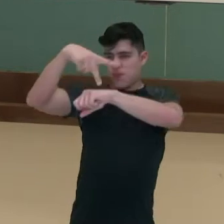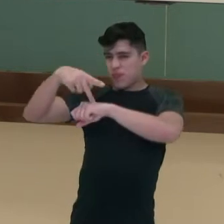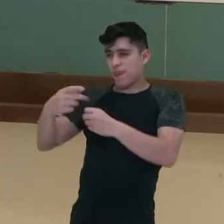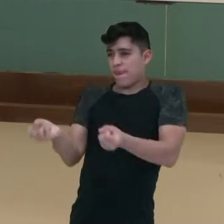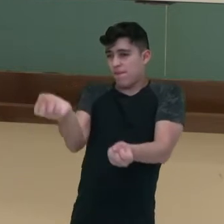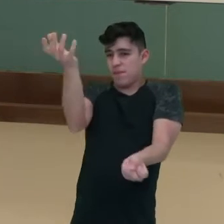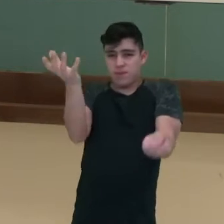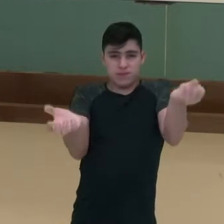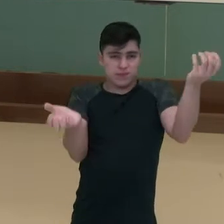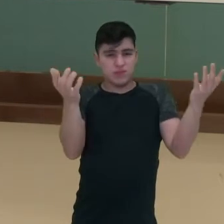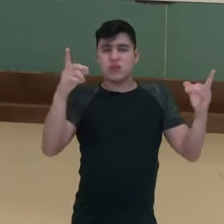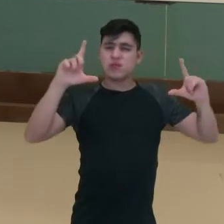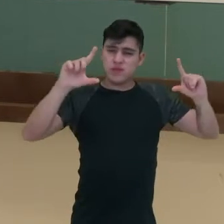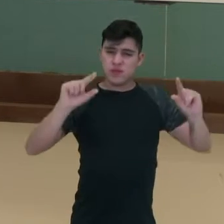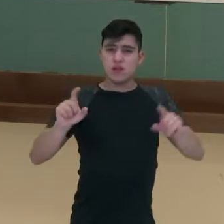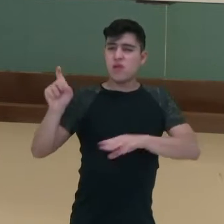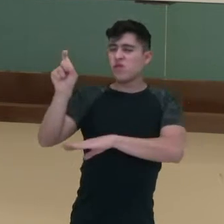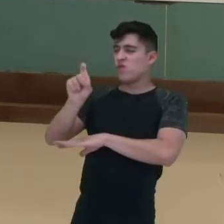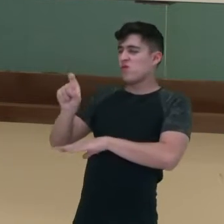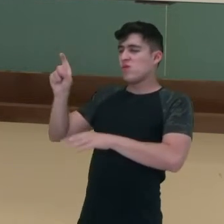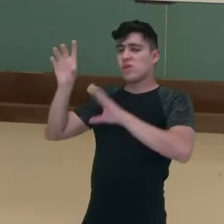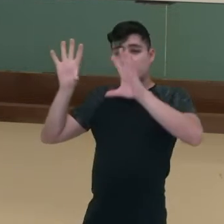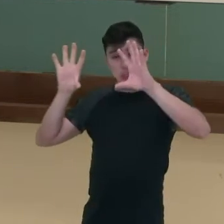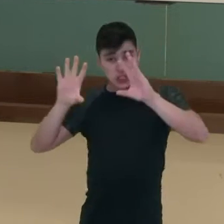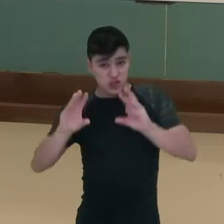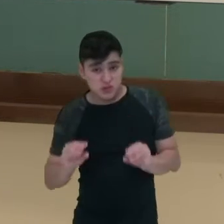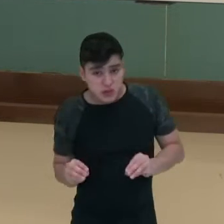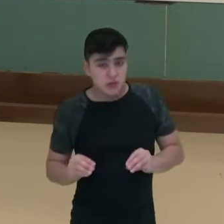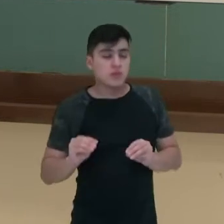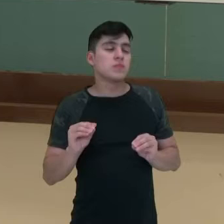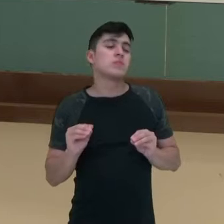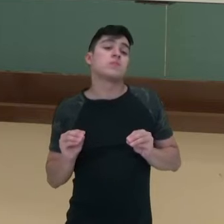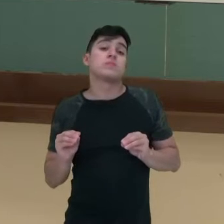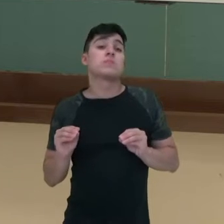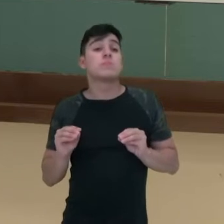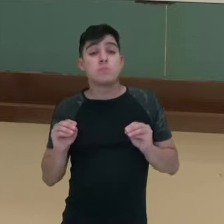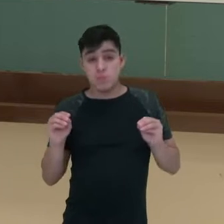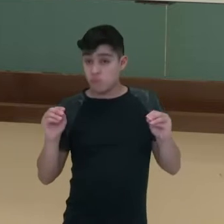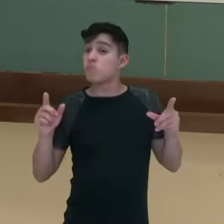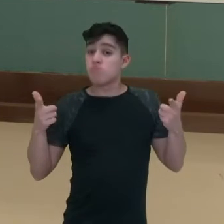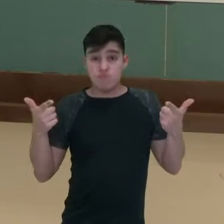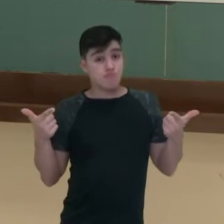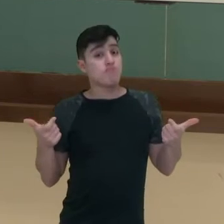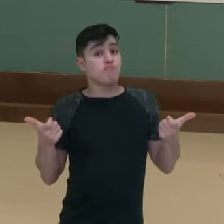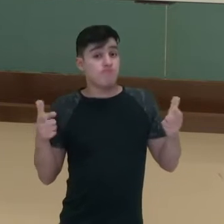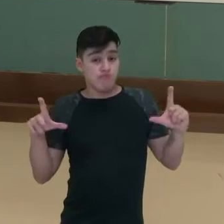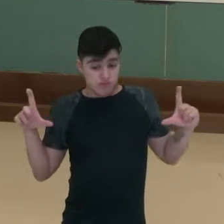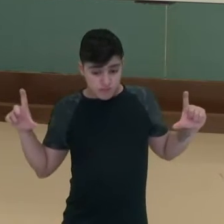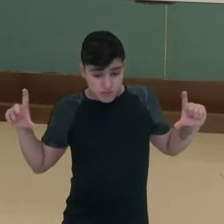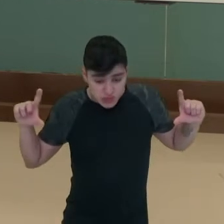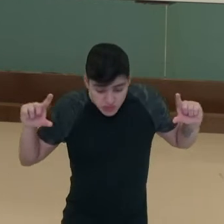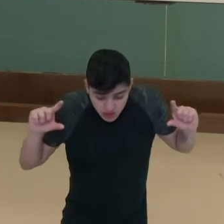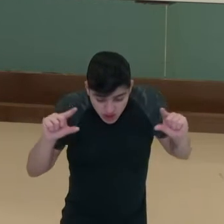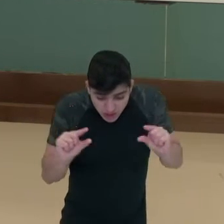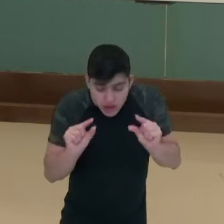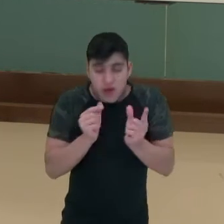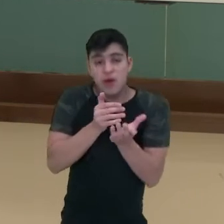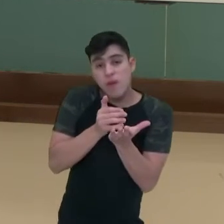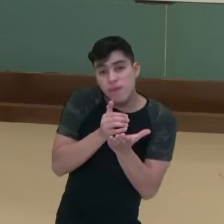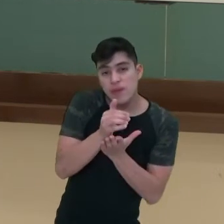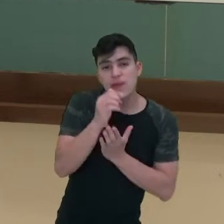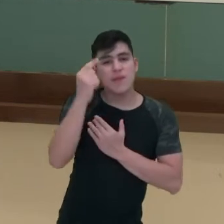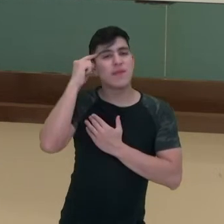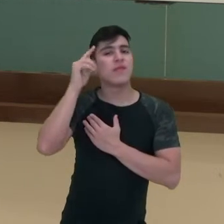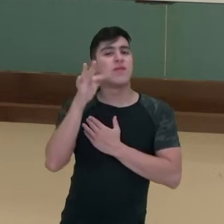exemplo, dos aerosóis também, que conseguimos então começar aí pensar no futuro